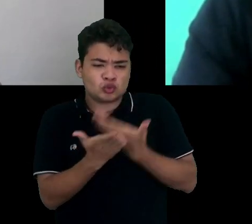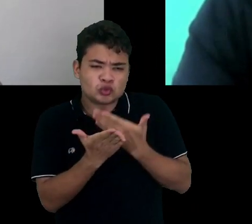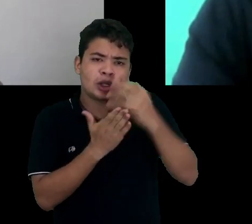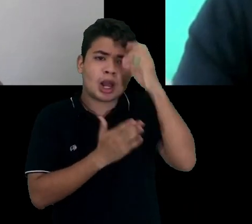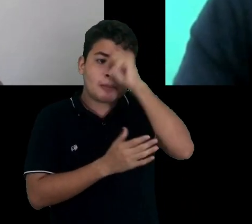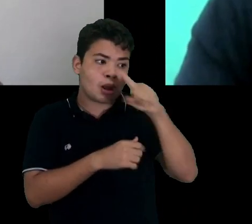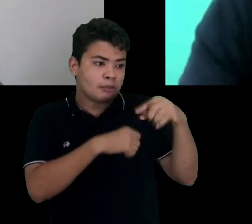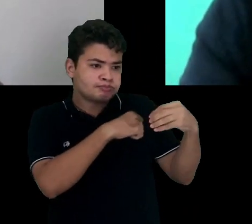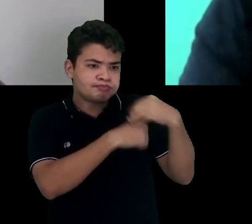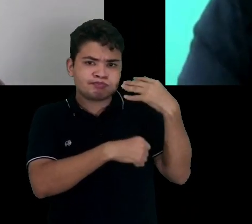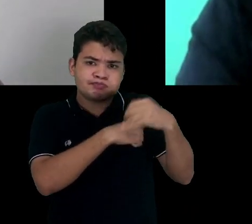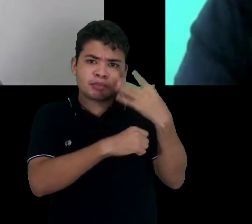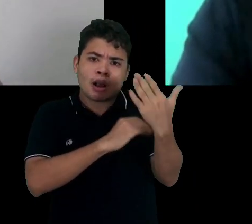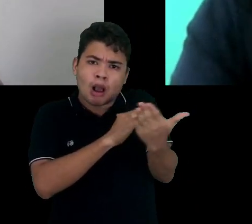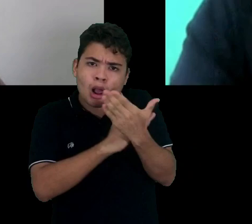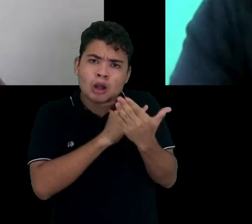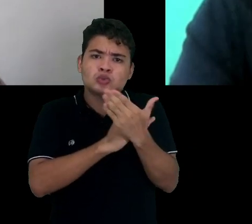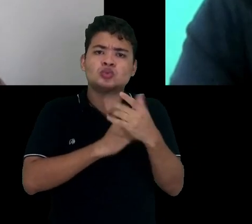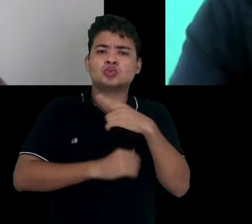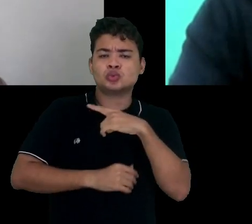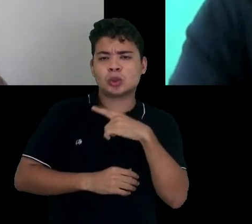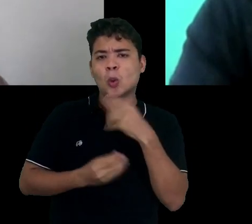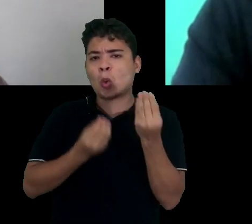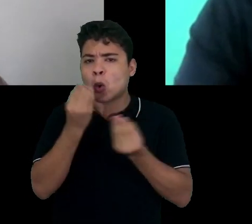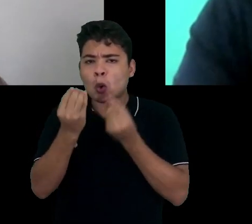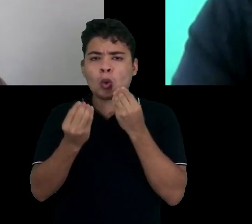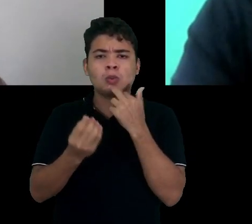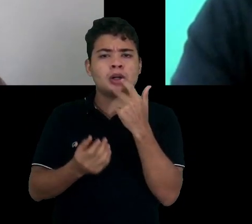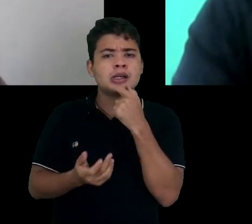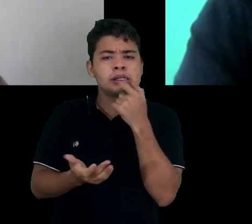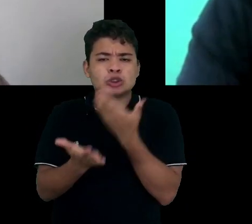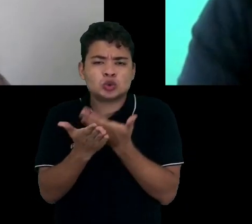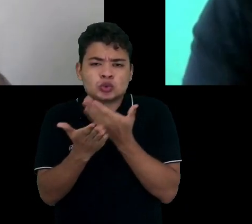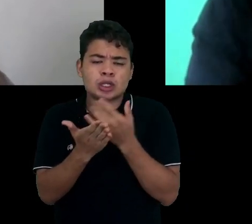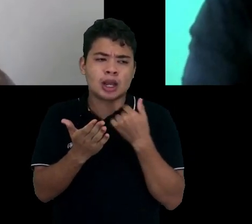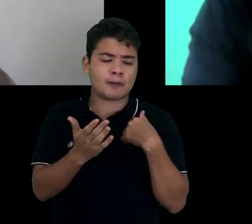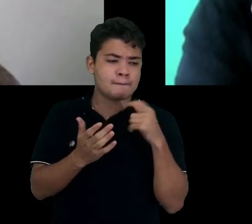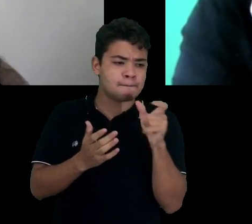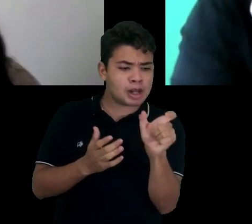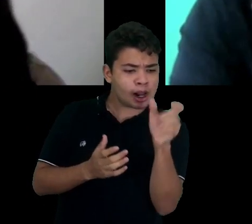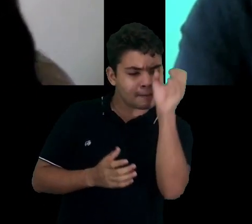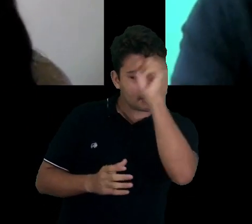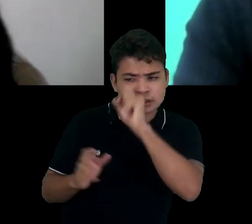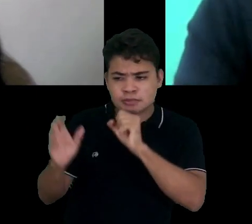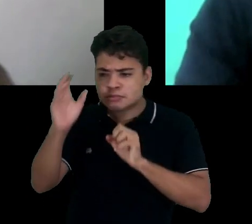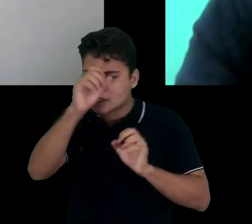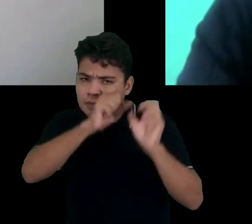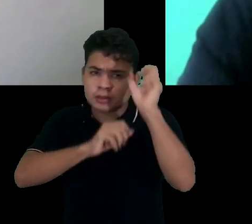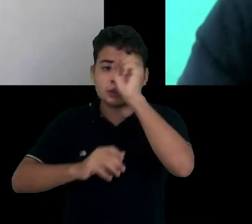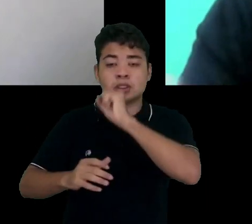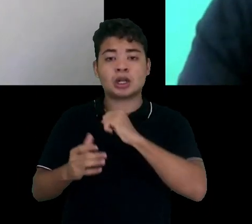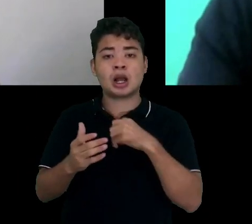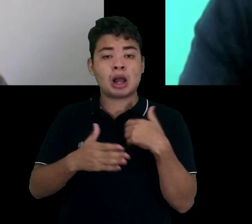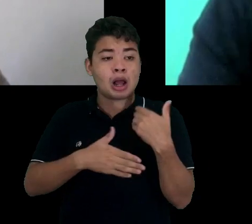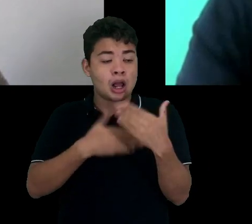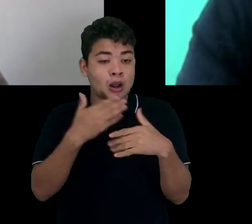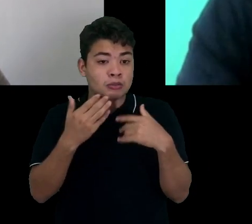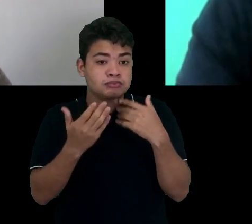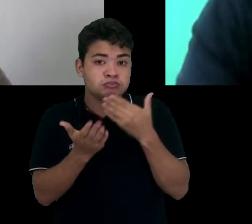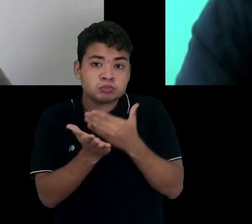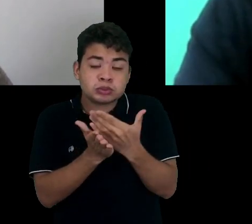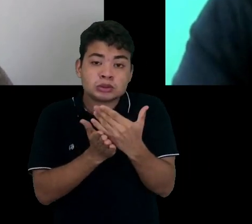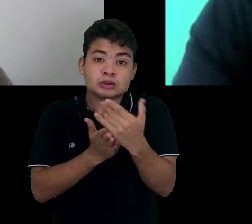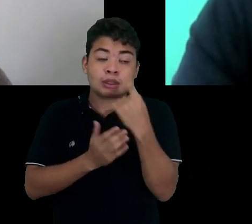fui aprendendo, ela foi me dando dicas de inglês, e assim, eu aprendi uma palavrinha aqui, outra ali, e aí eu comecei